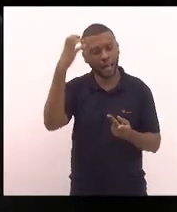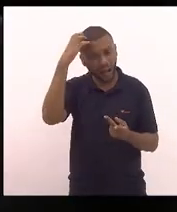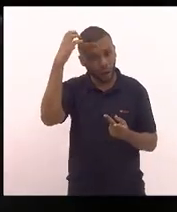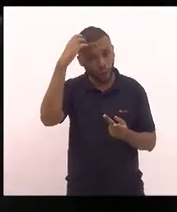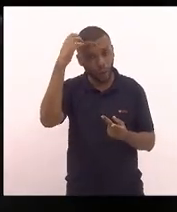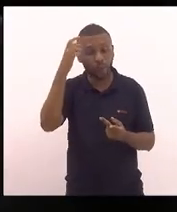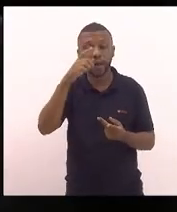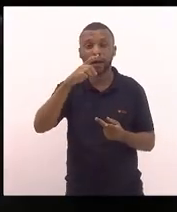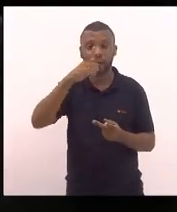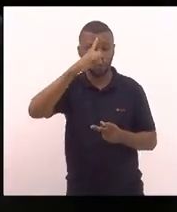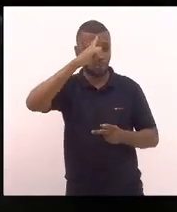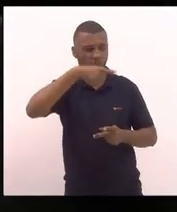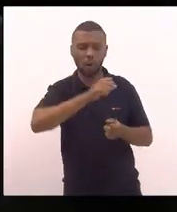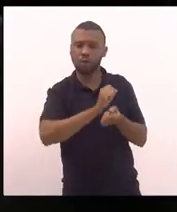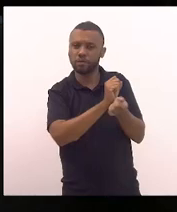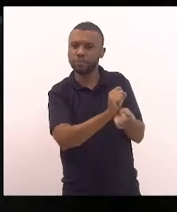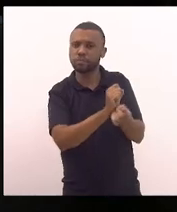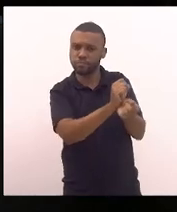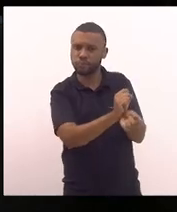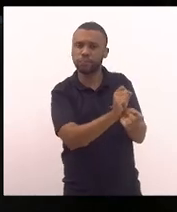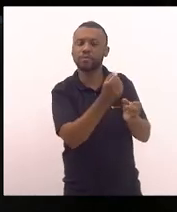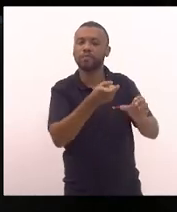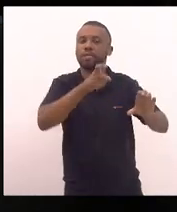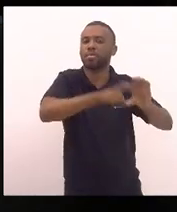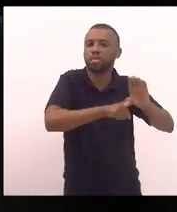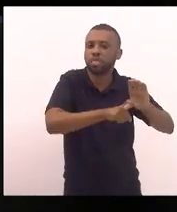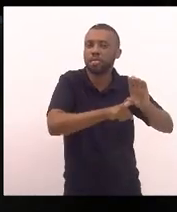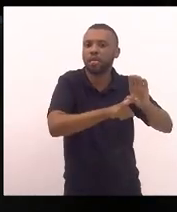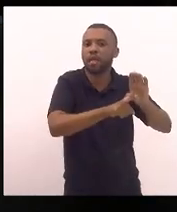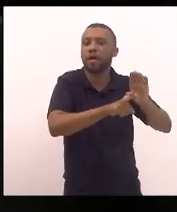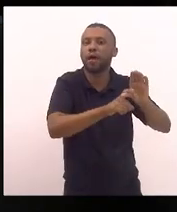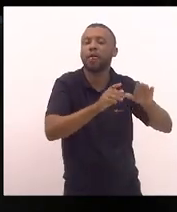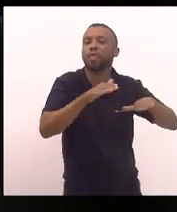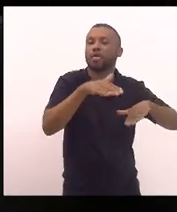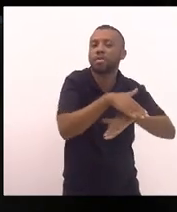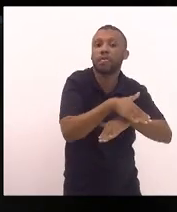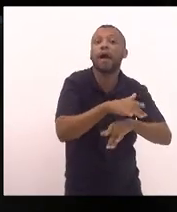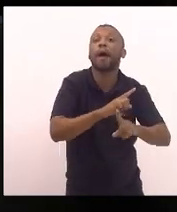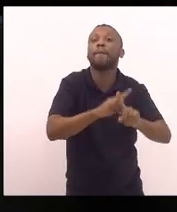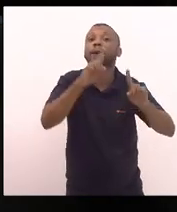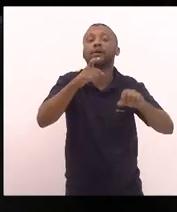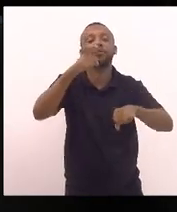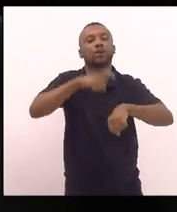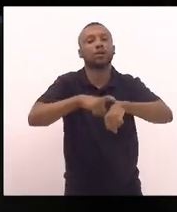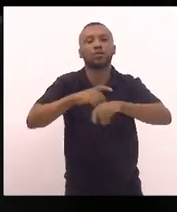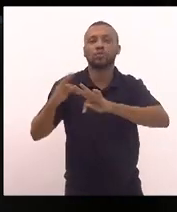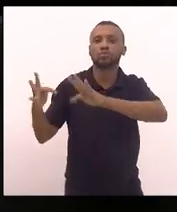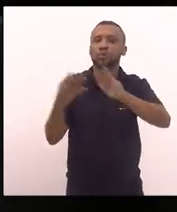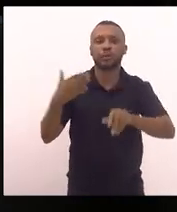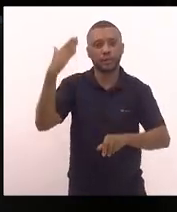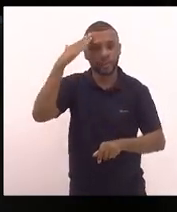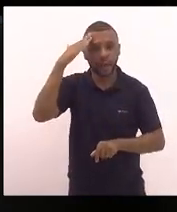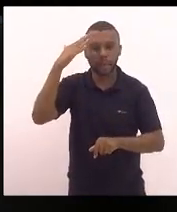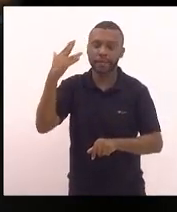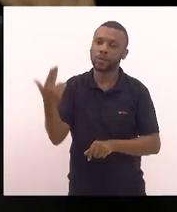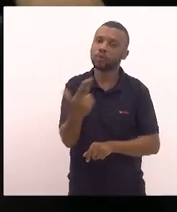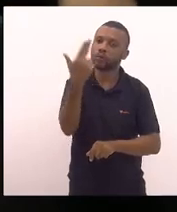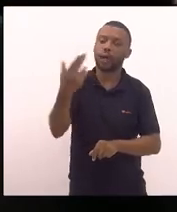nos escravizou, e nos condicionou a isso, mas já está na hora de que todos saibam que não dá mais para viver